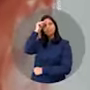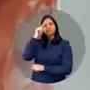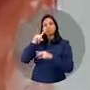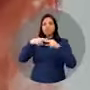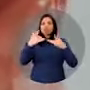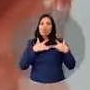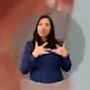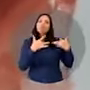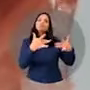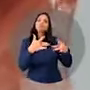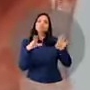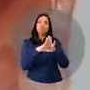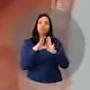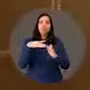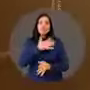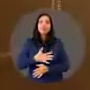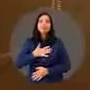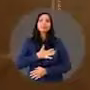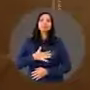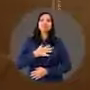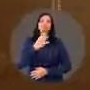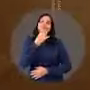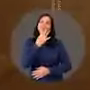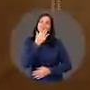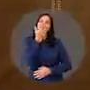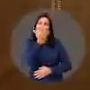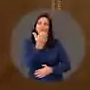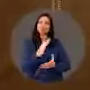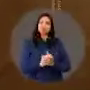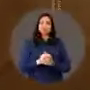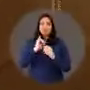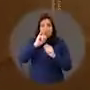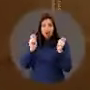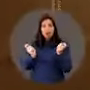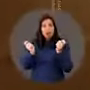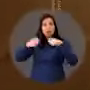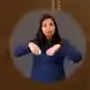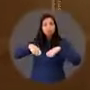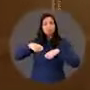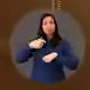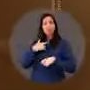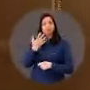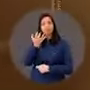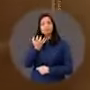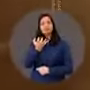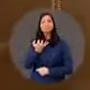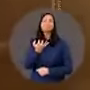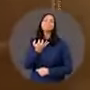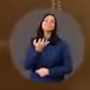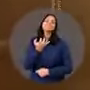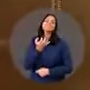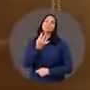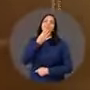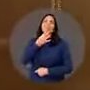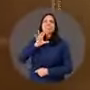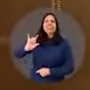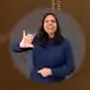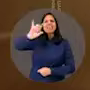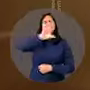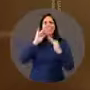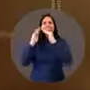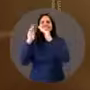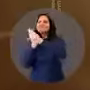um prazer enorme te conhecer. Se fosse possível, eu queria conhecer cada lar, cada casa da